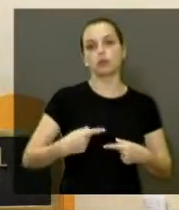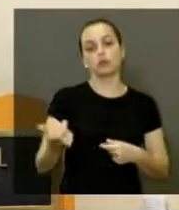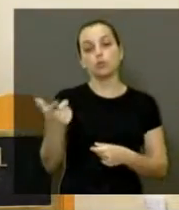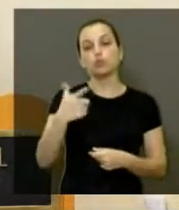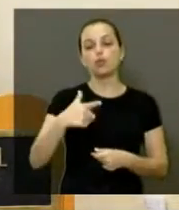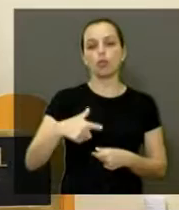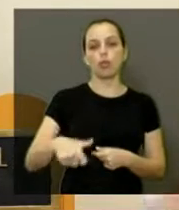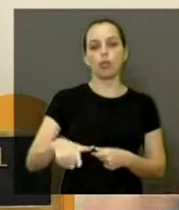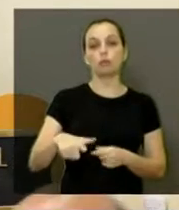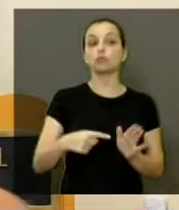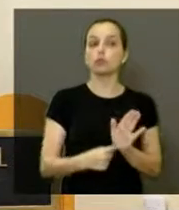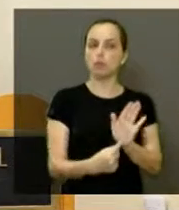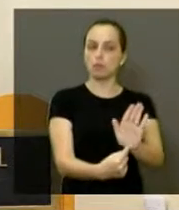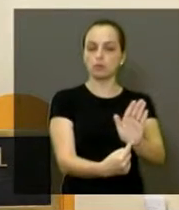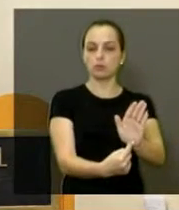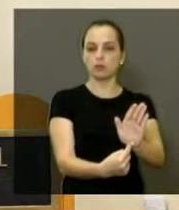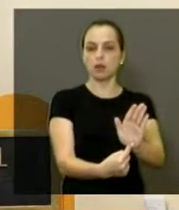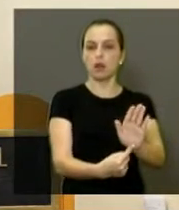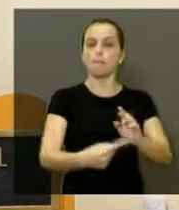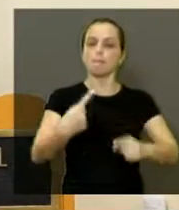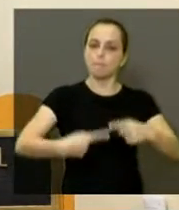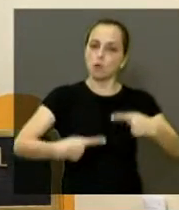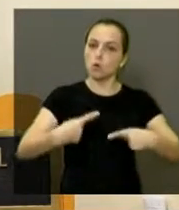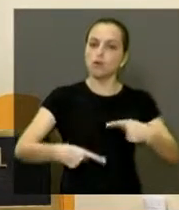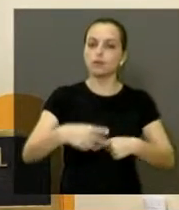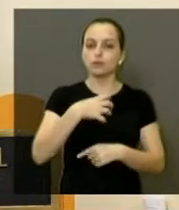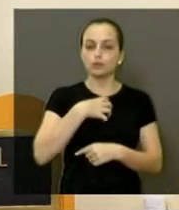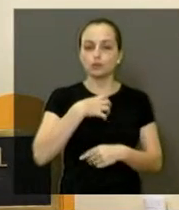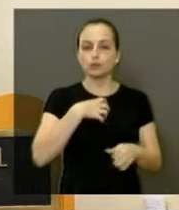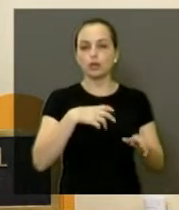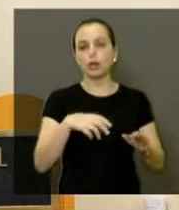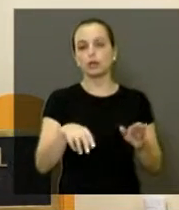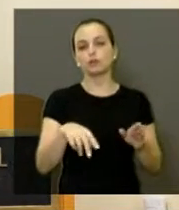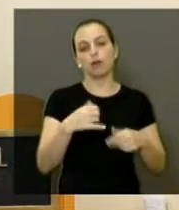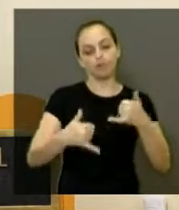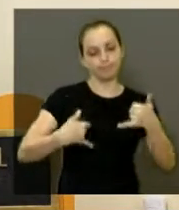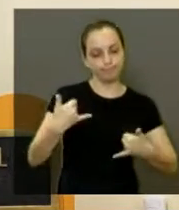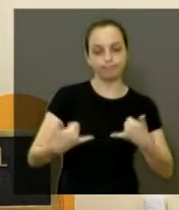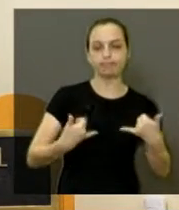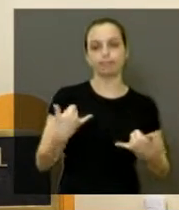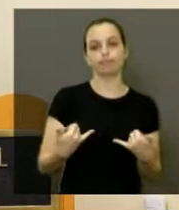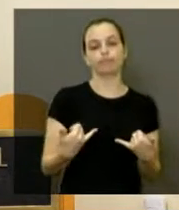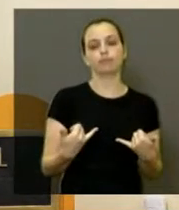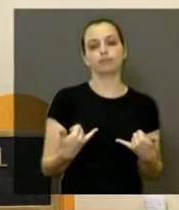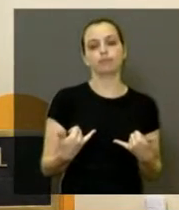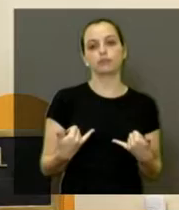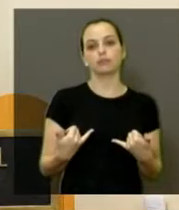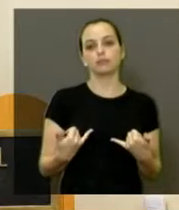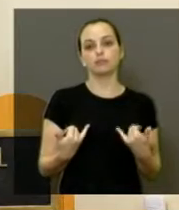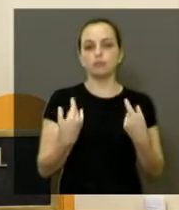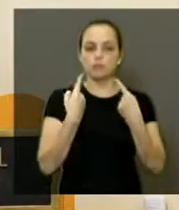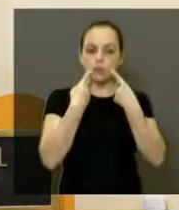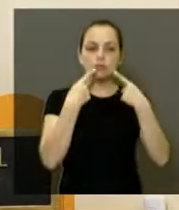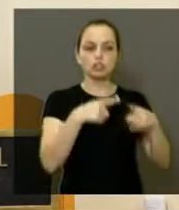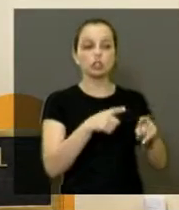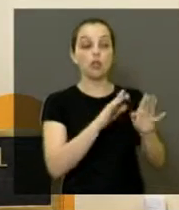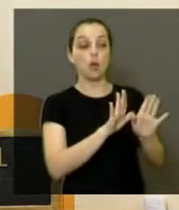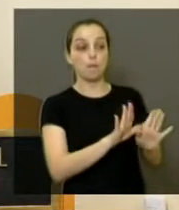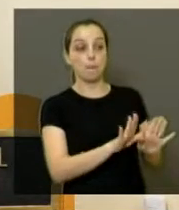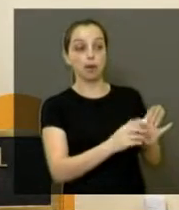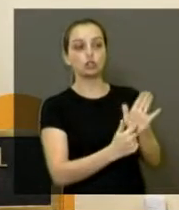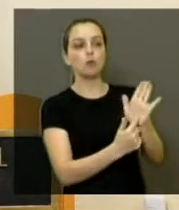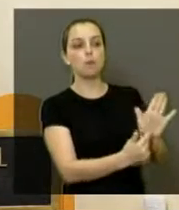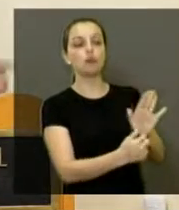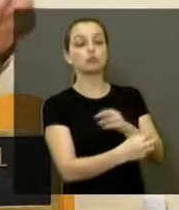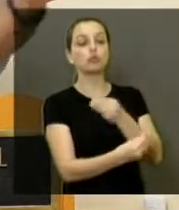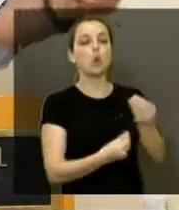que eu já coloquei aqui. Fazer política desse jeito é brincadeira. Tá? Eu critico, mas não apresento